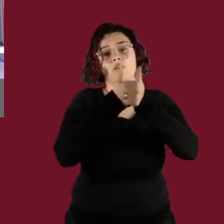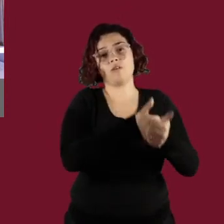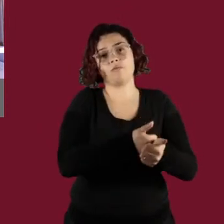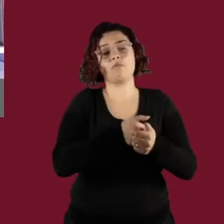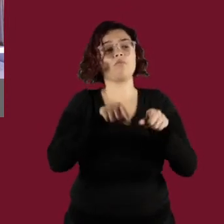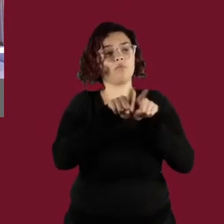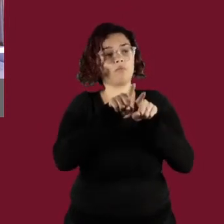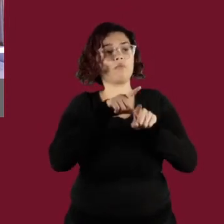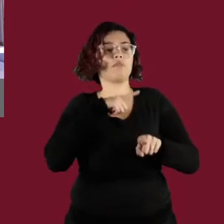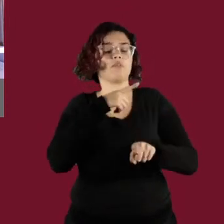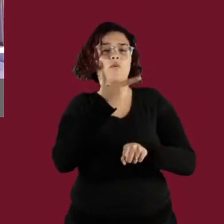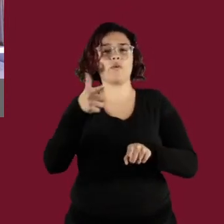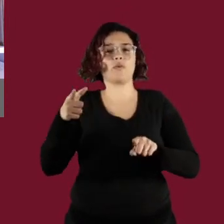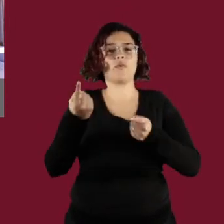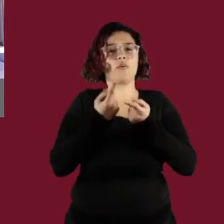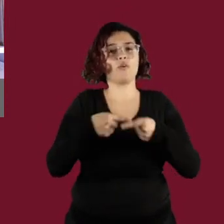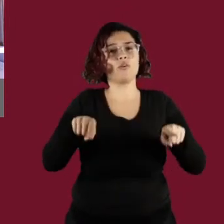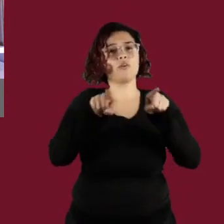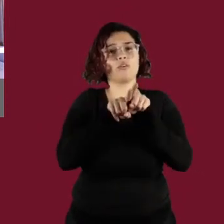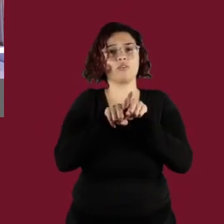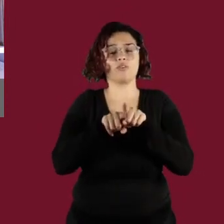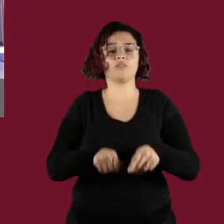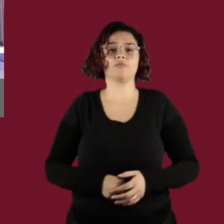São parceiros, vamos dizer,